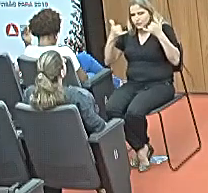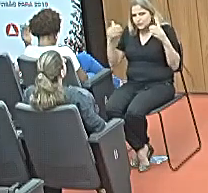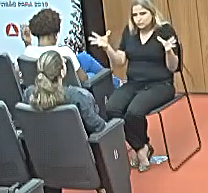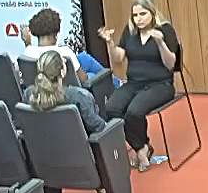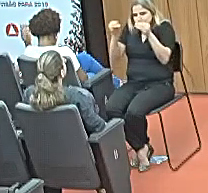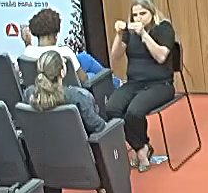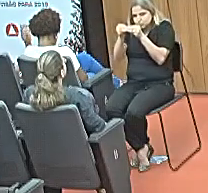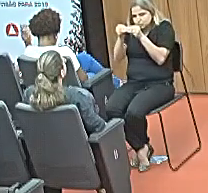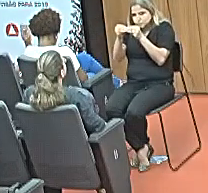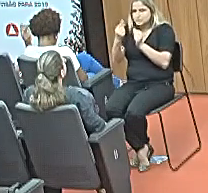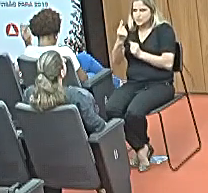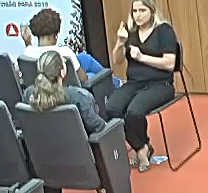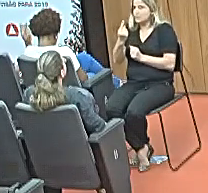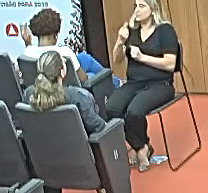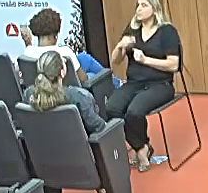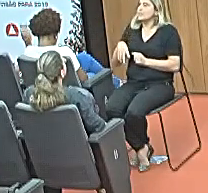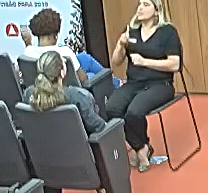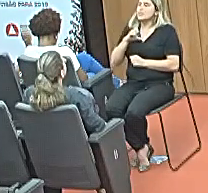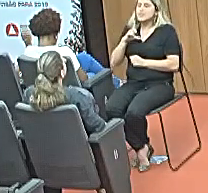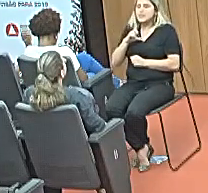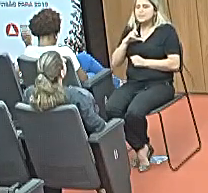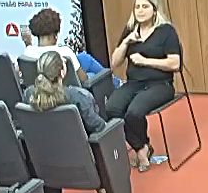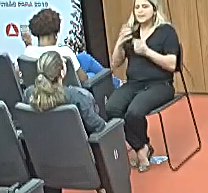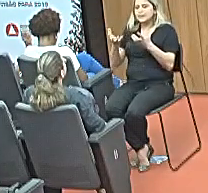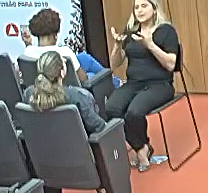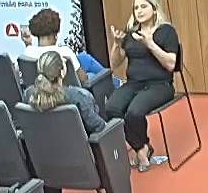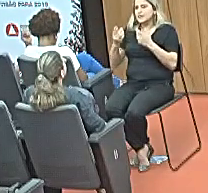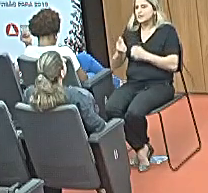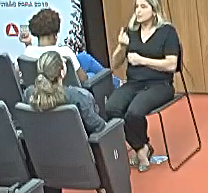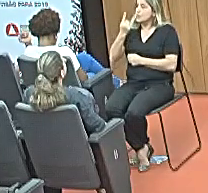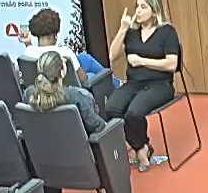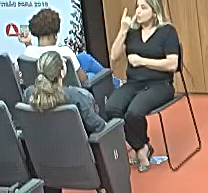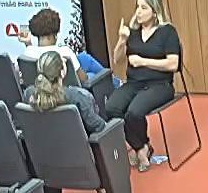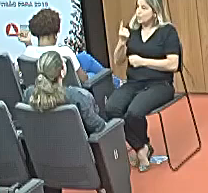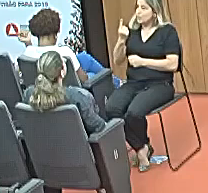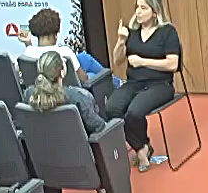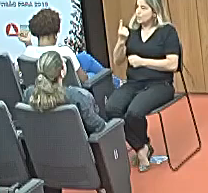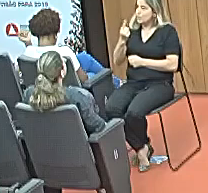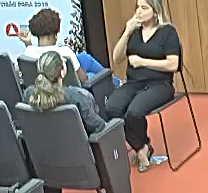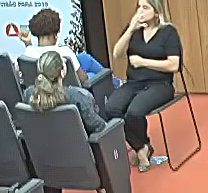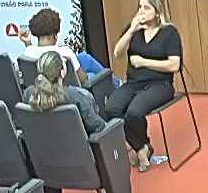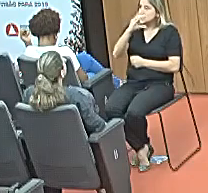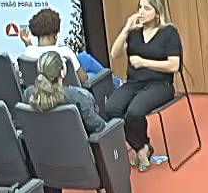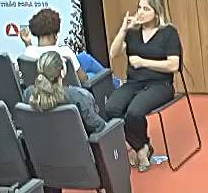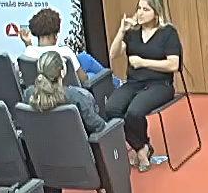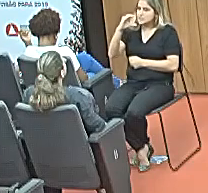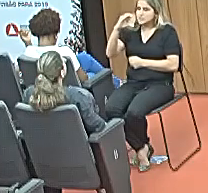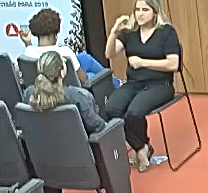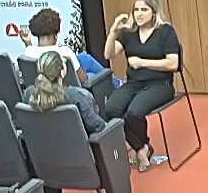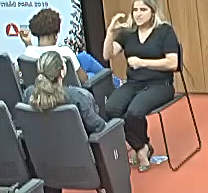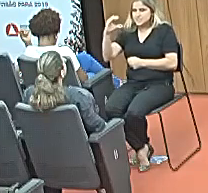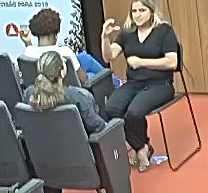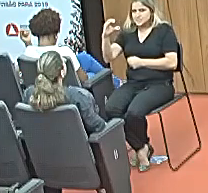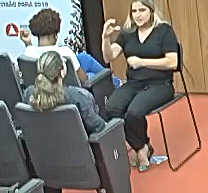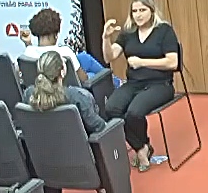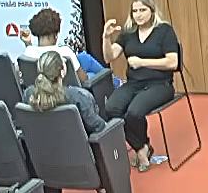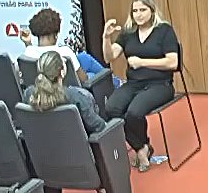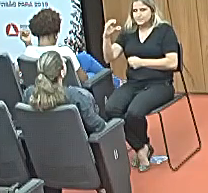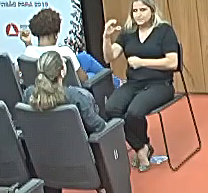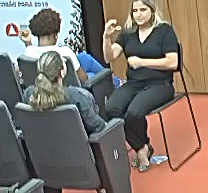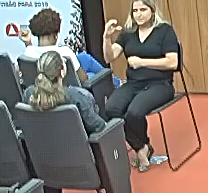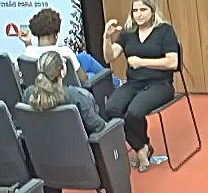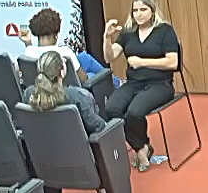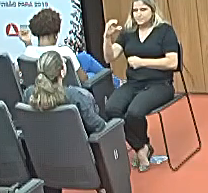seja reservado à cento p manenti de o turno no cec a fim de permitir maior